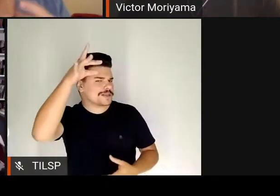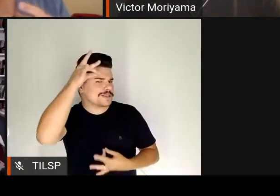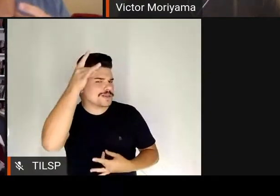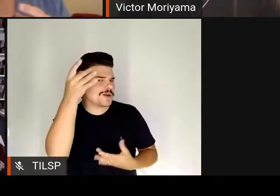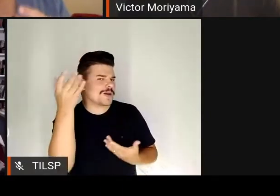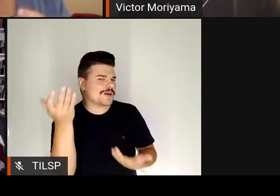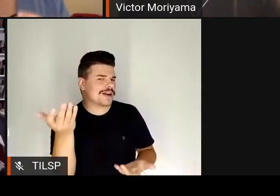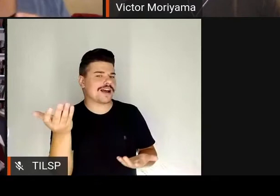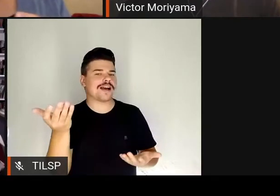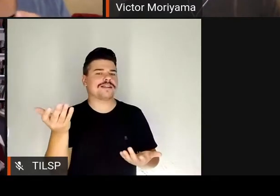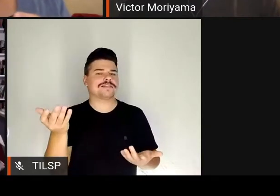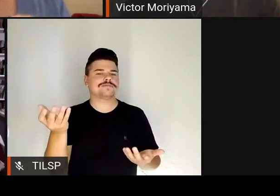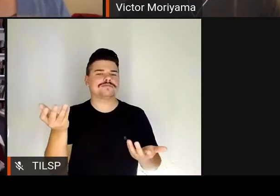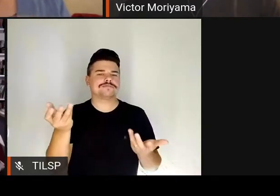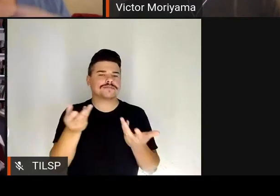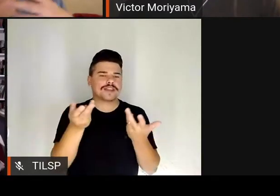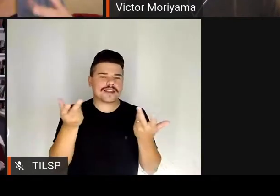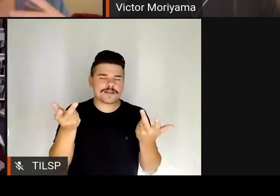tão